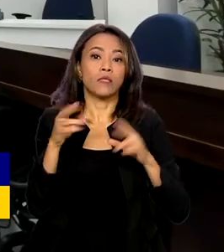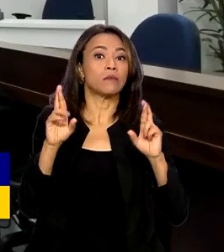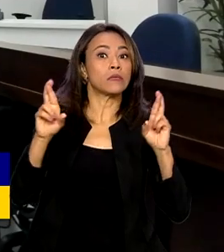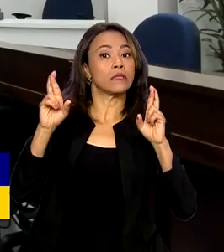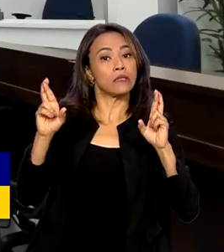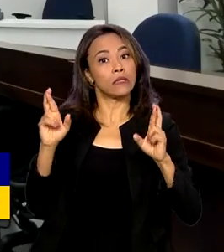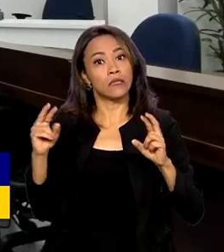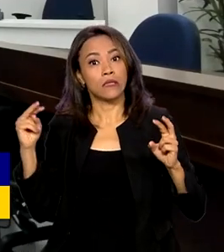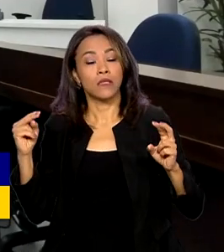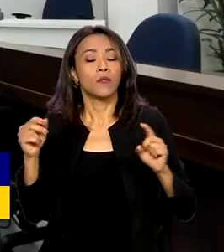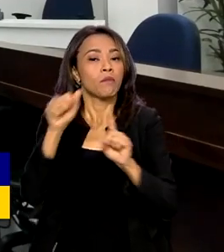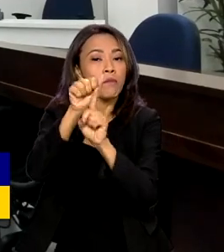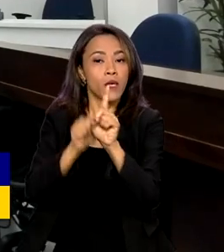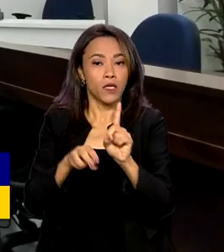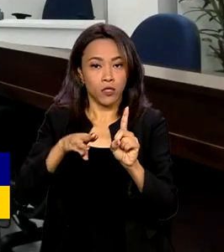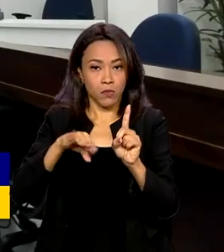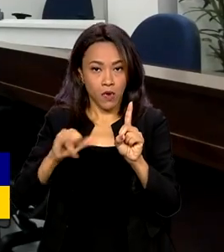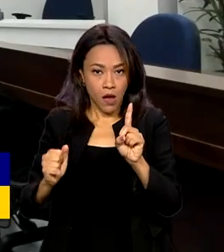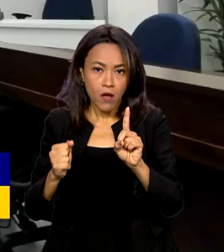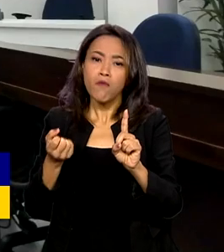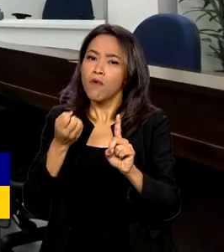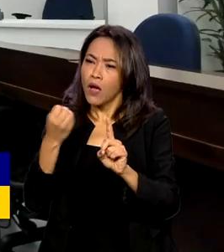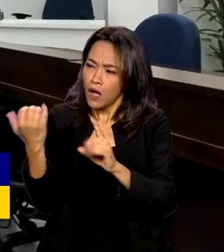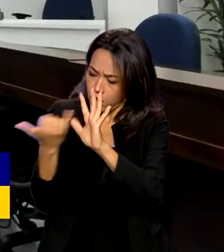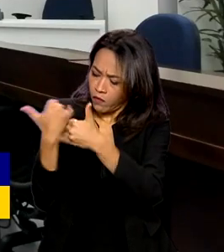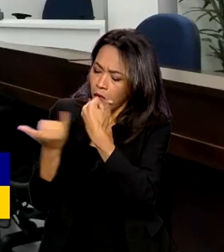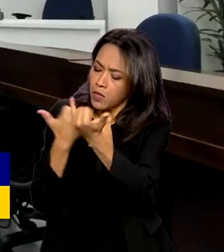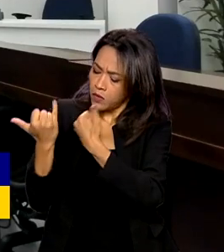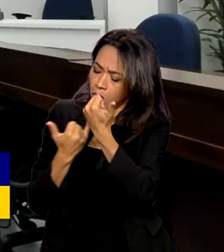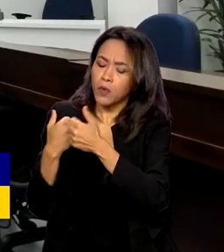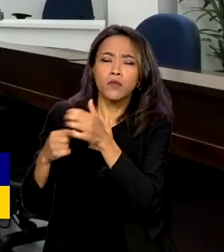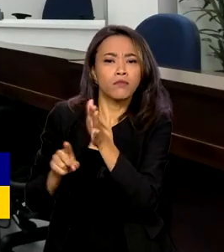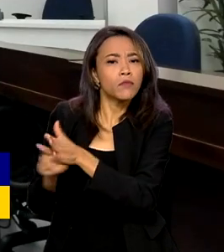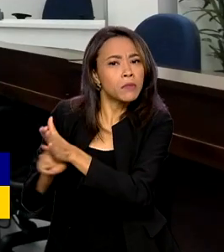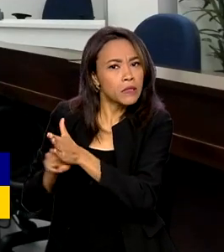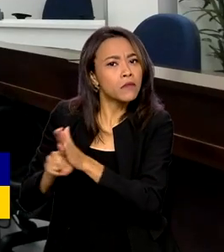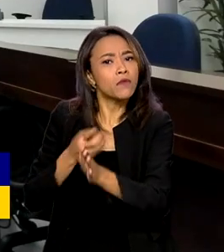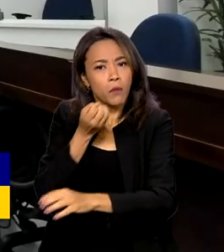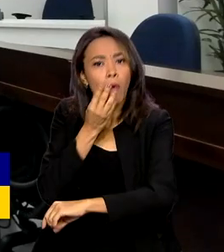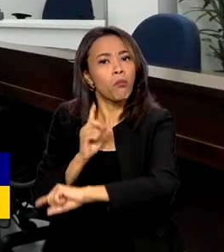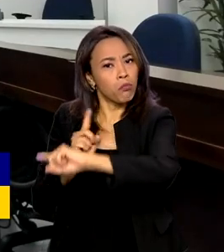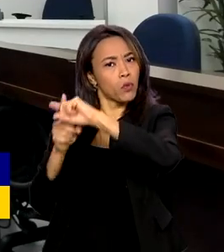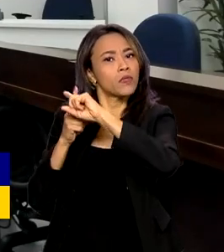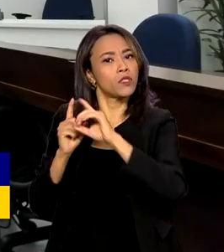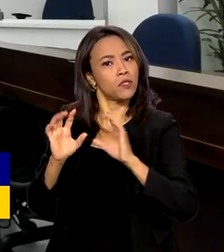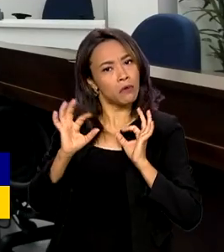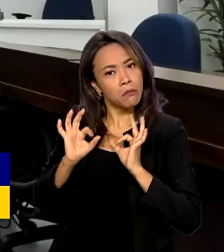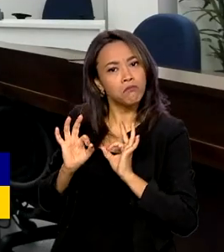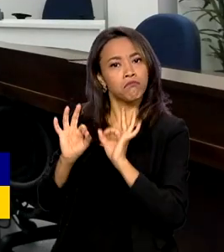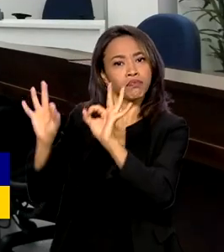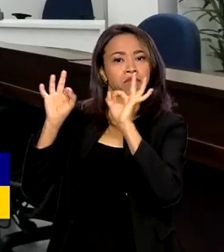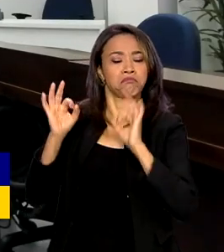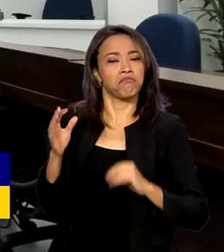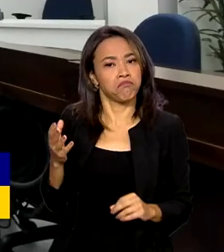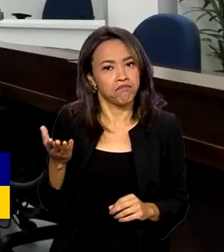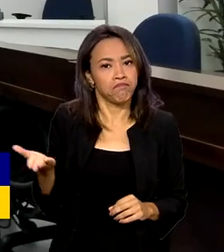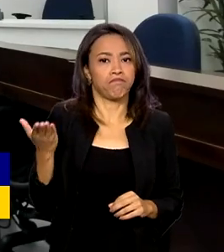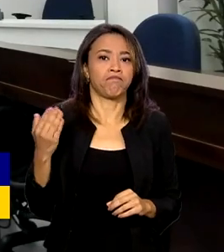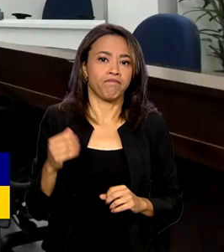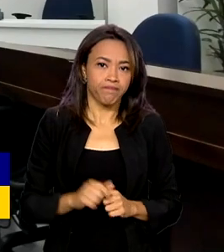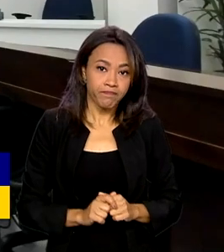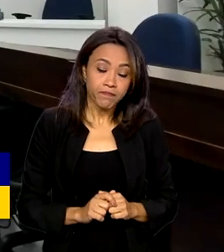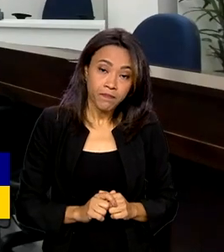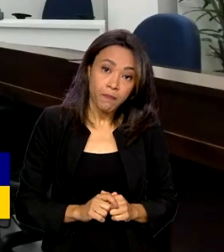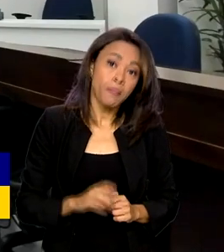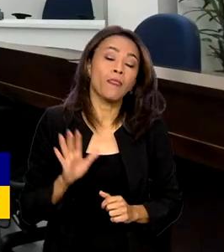também viesse dados positivos em relação ao Cagece o que se confirma se confirma dados